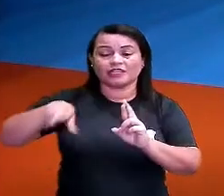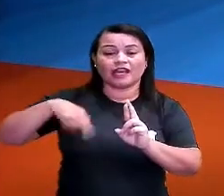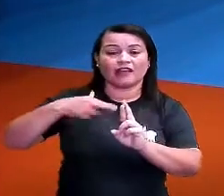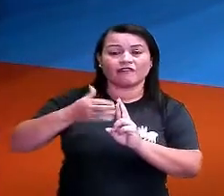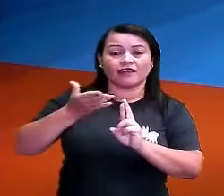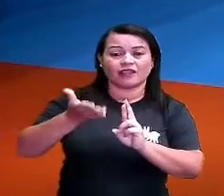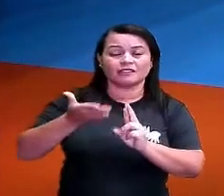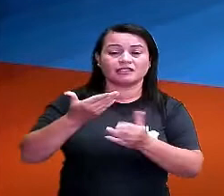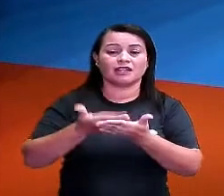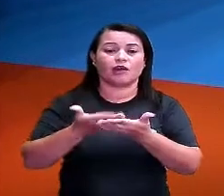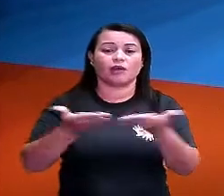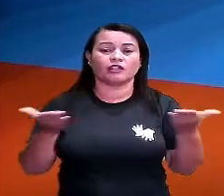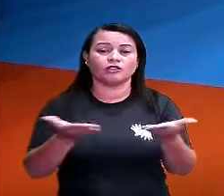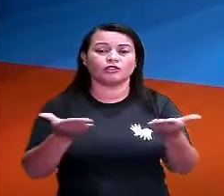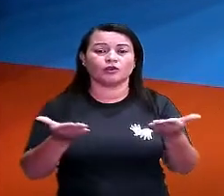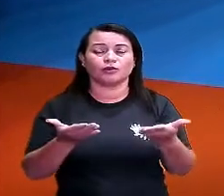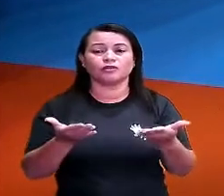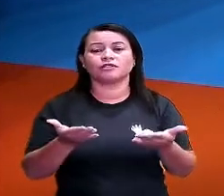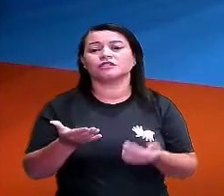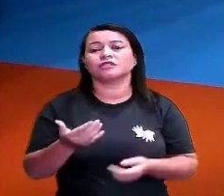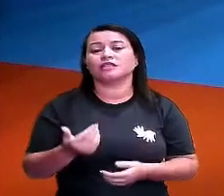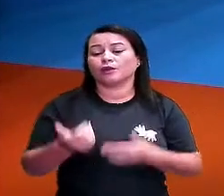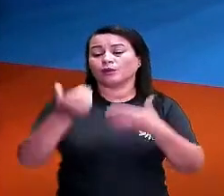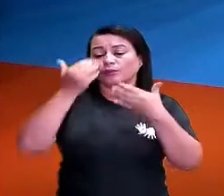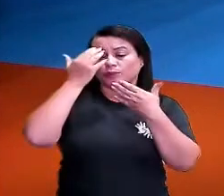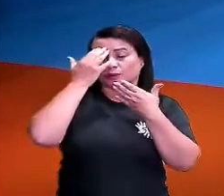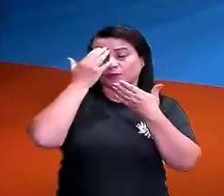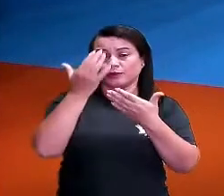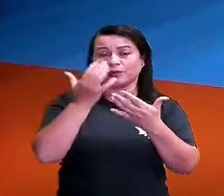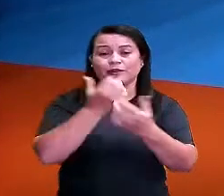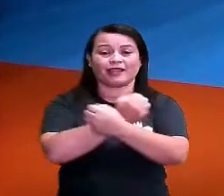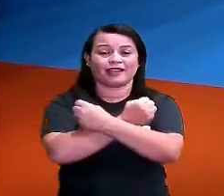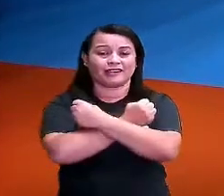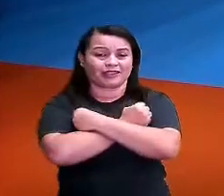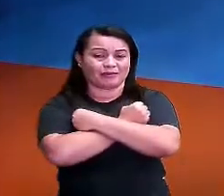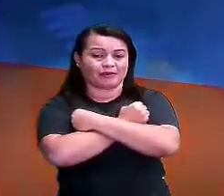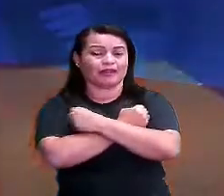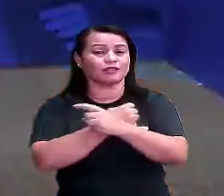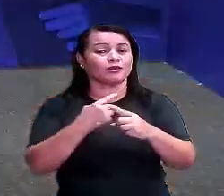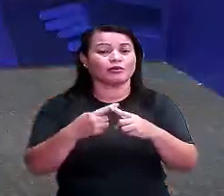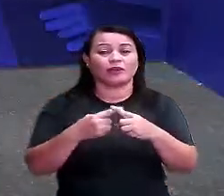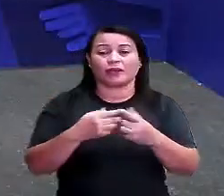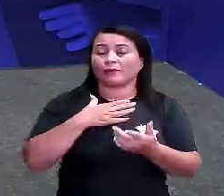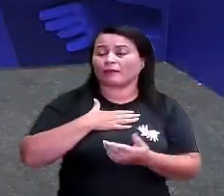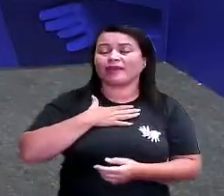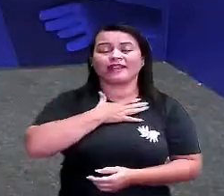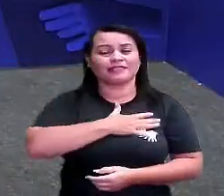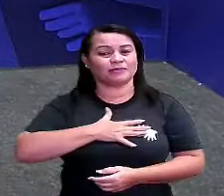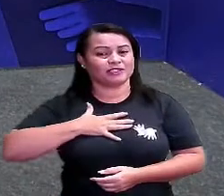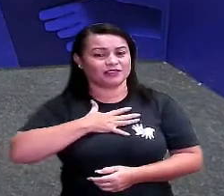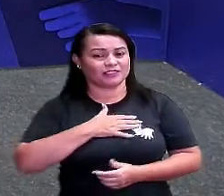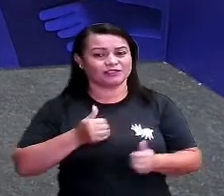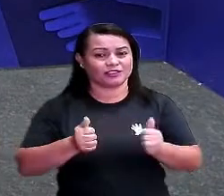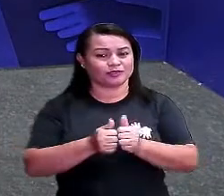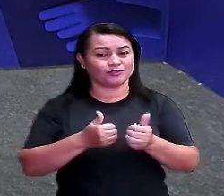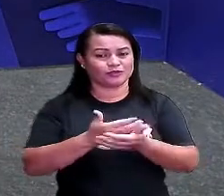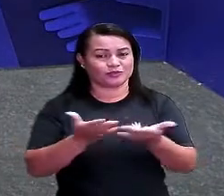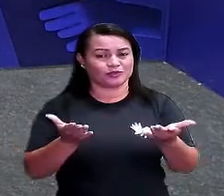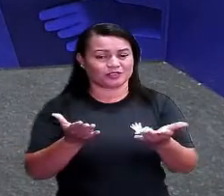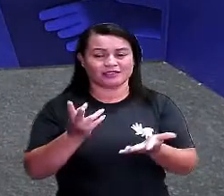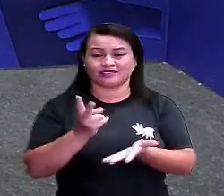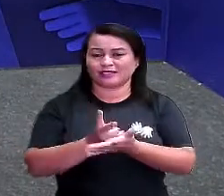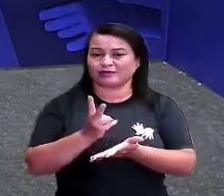referências da aula de hoje e o meu abraço, porque para mim é sempre uma grande satisfação estar aqui com